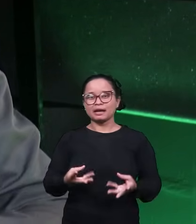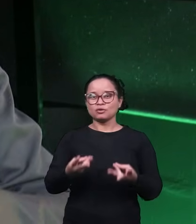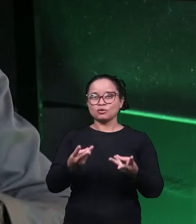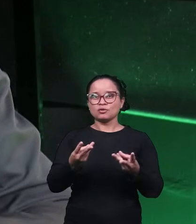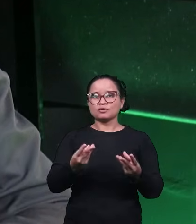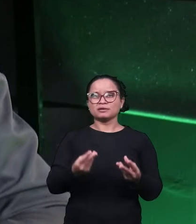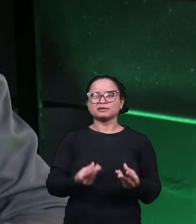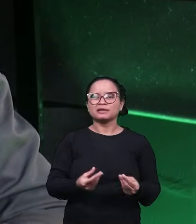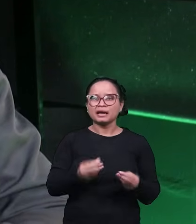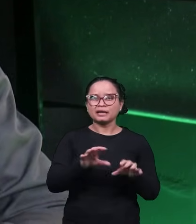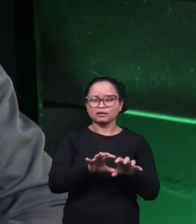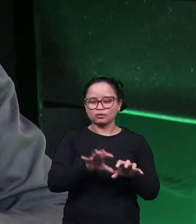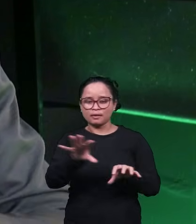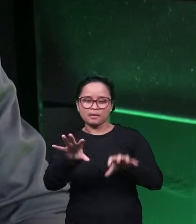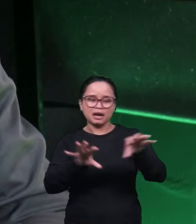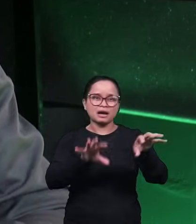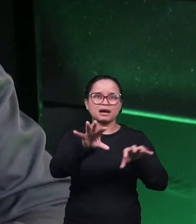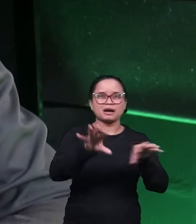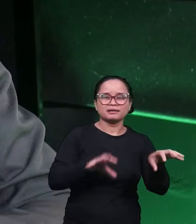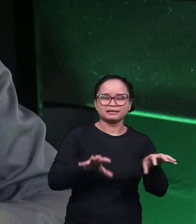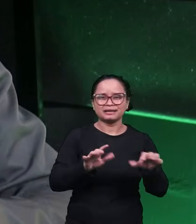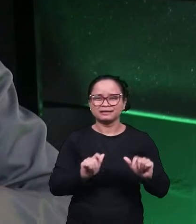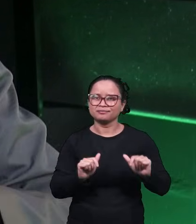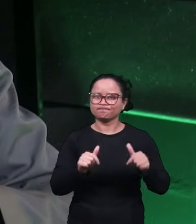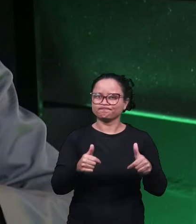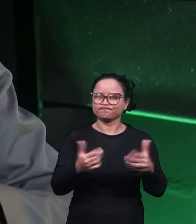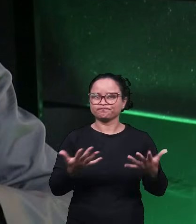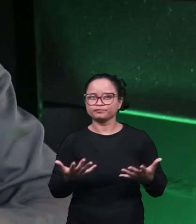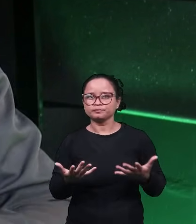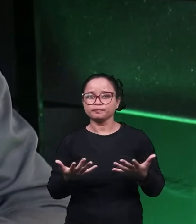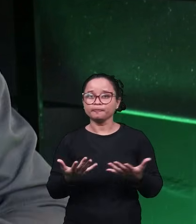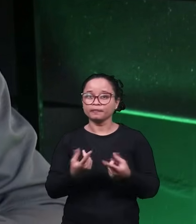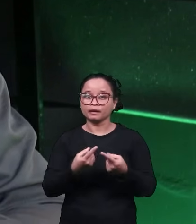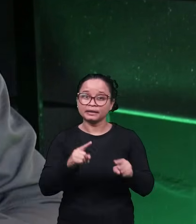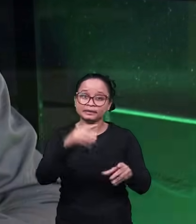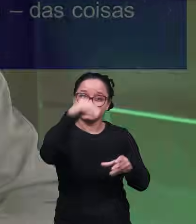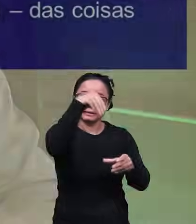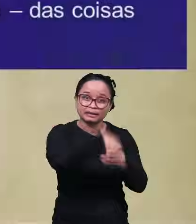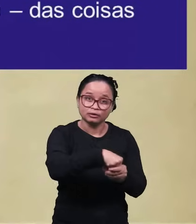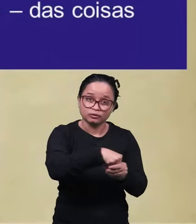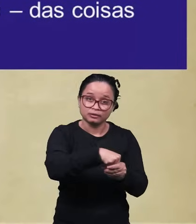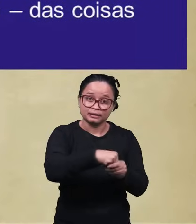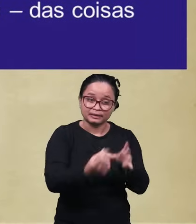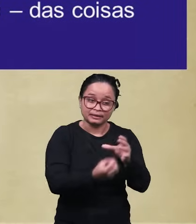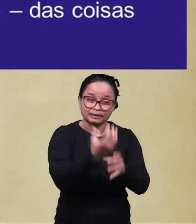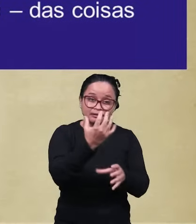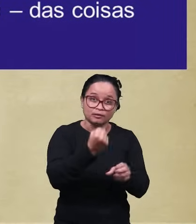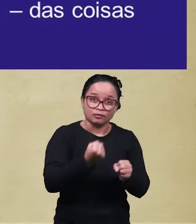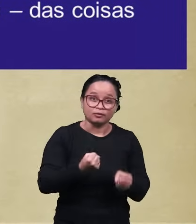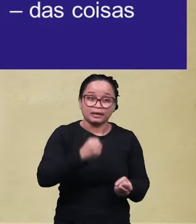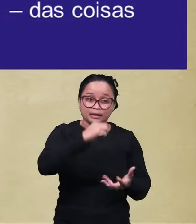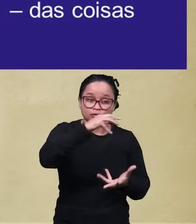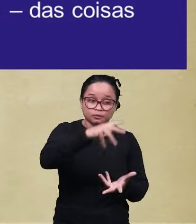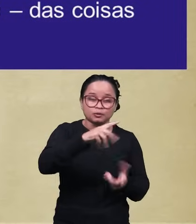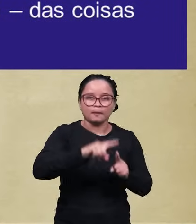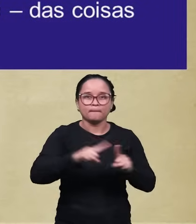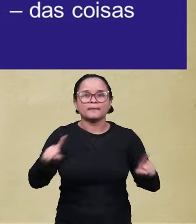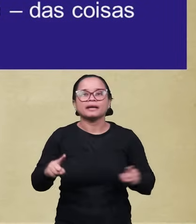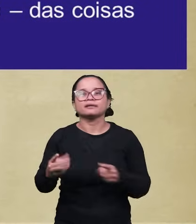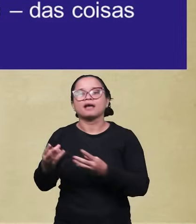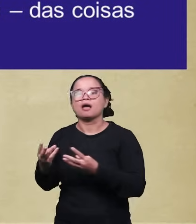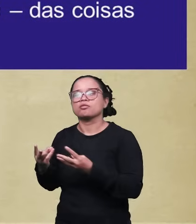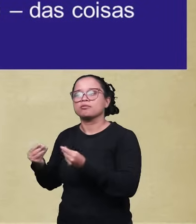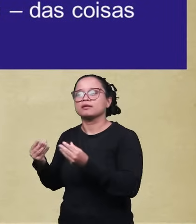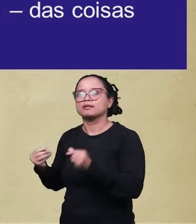que é indivisível, aquilo que gera as coisas, na obra criadora. Mas a expressão, ela está tratando ali da